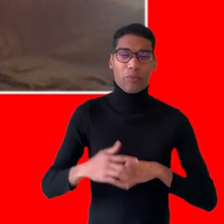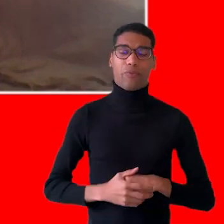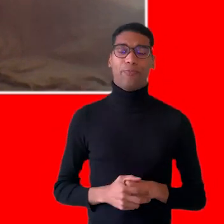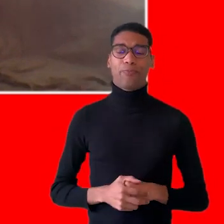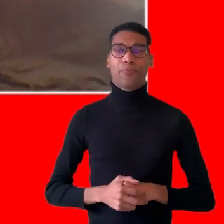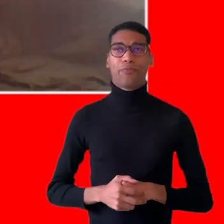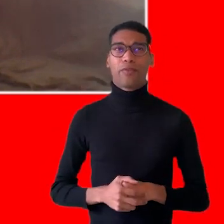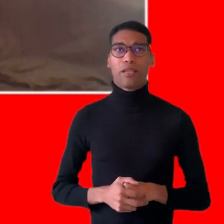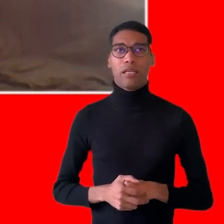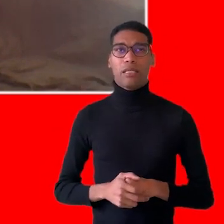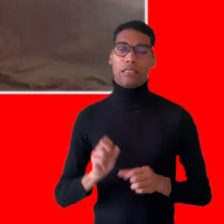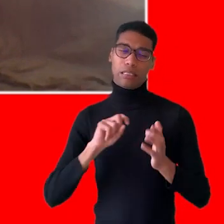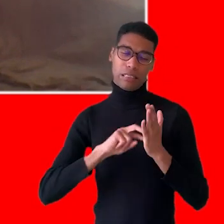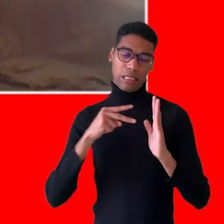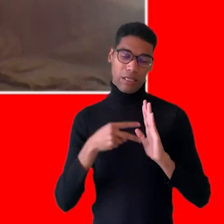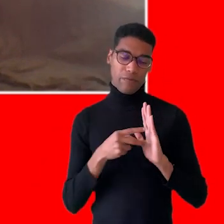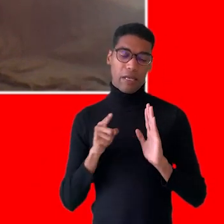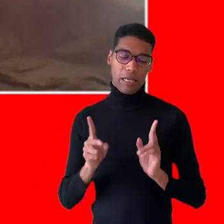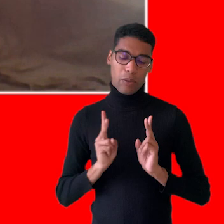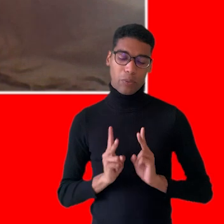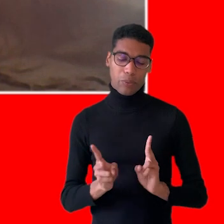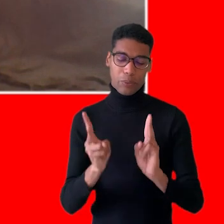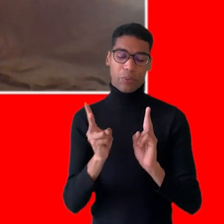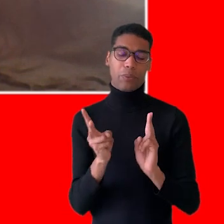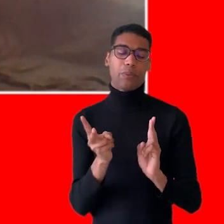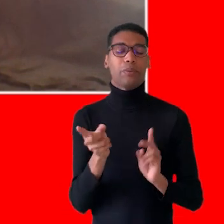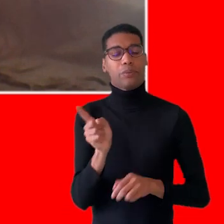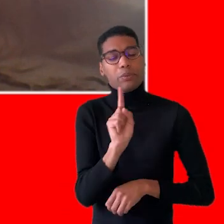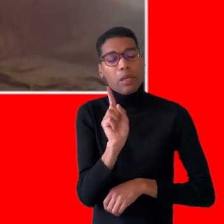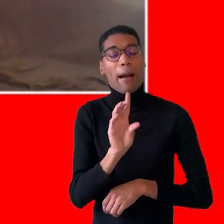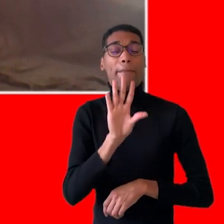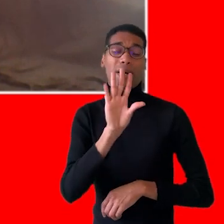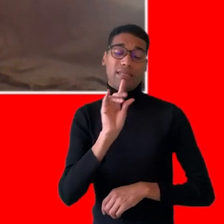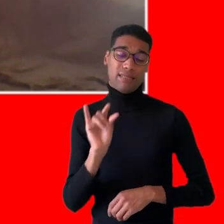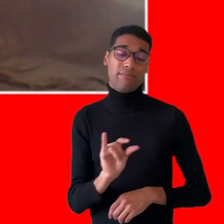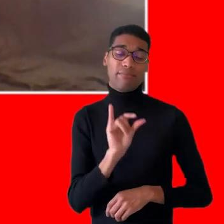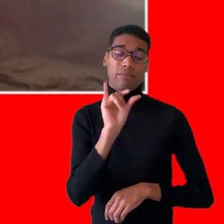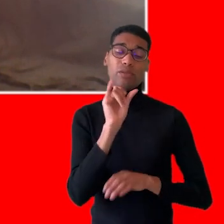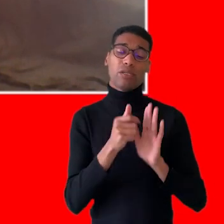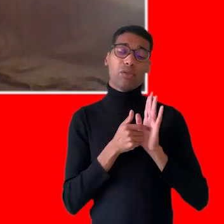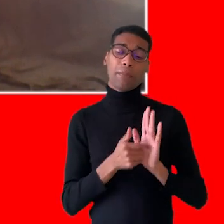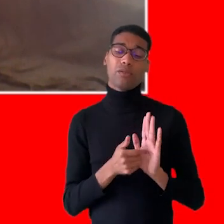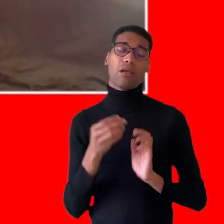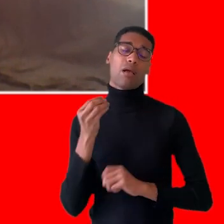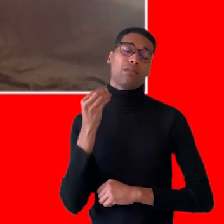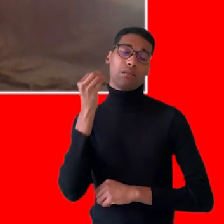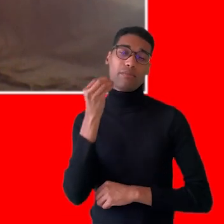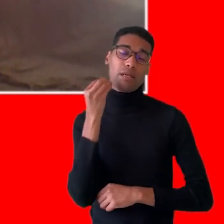dizer que ele permaneça, mas é importante mostrar